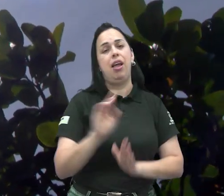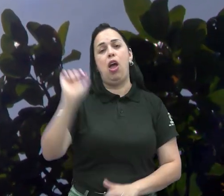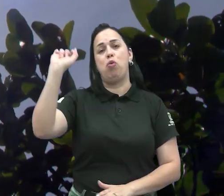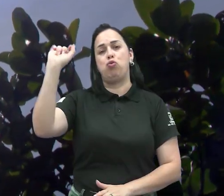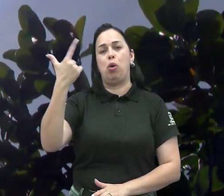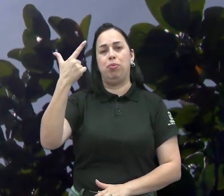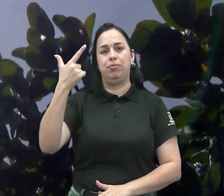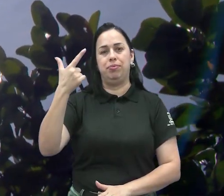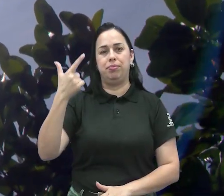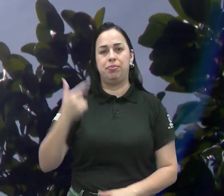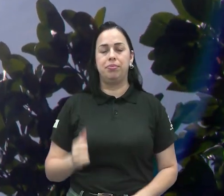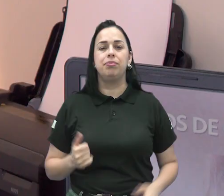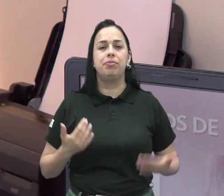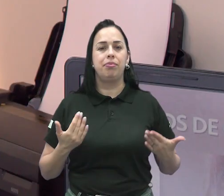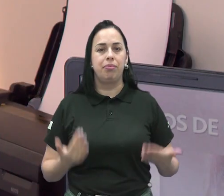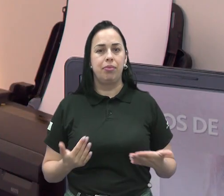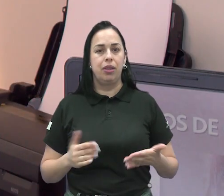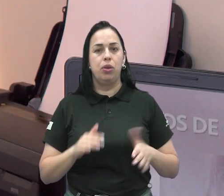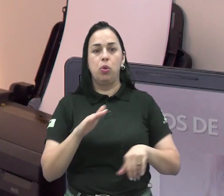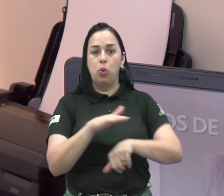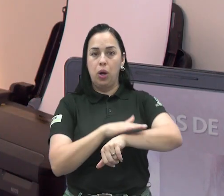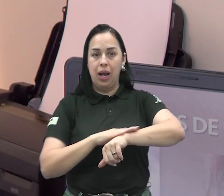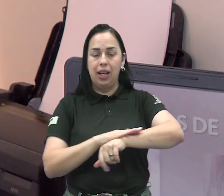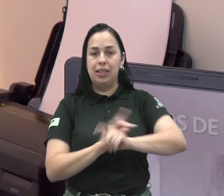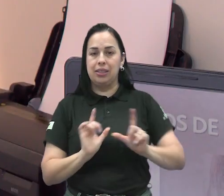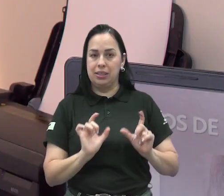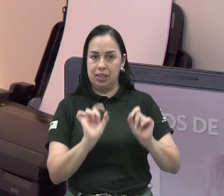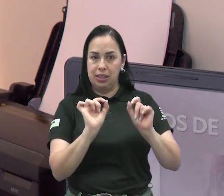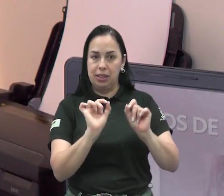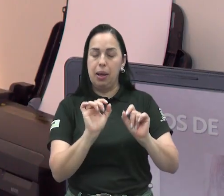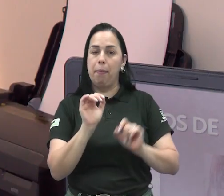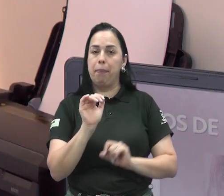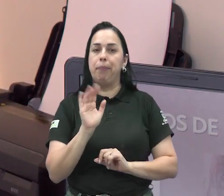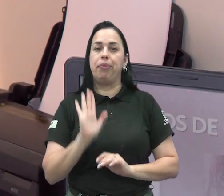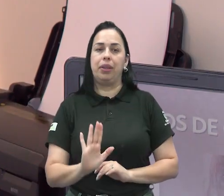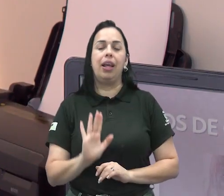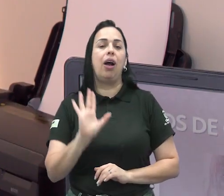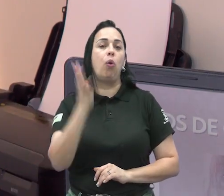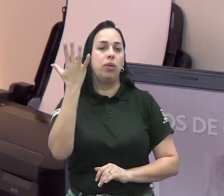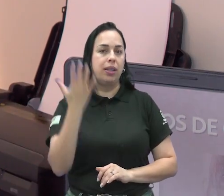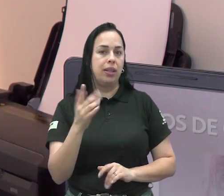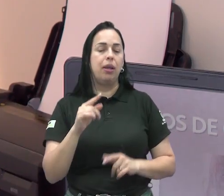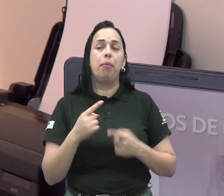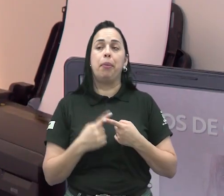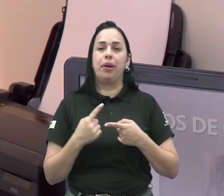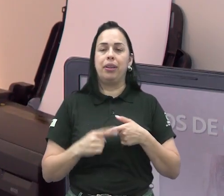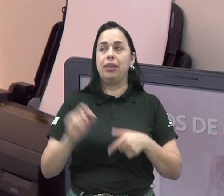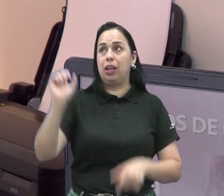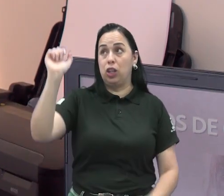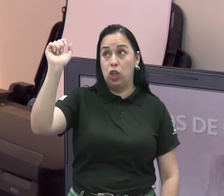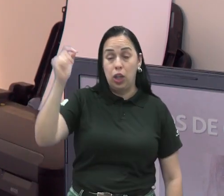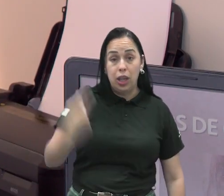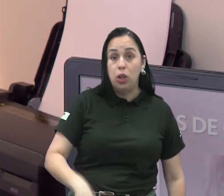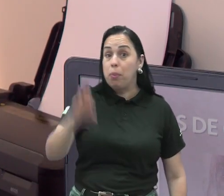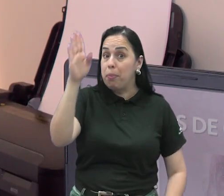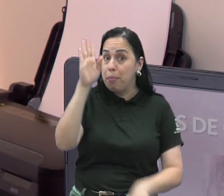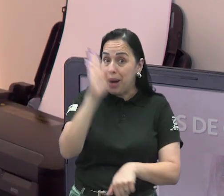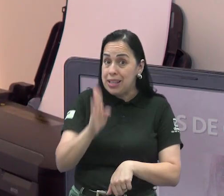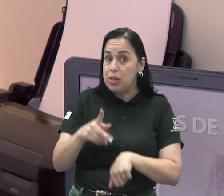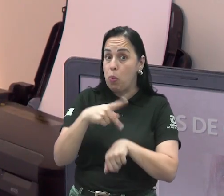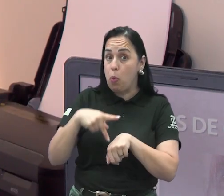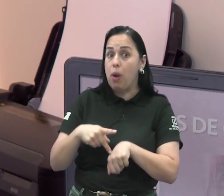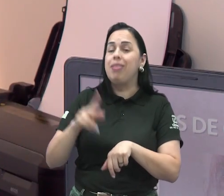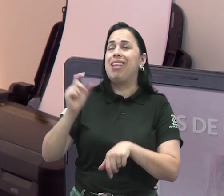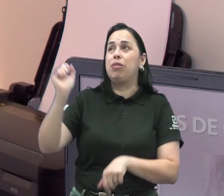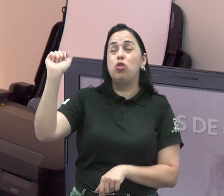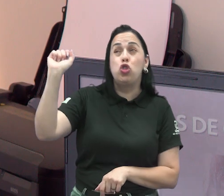expressivo é o sol. O câncer de pele ele é o mais comum no Brasil por alguns motivos. Nós temos uma alta incidência de sol aqui no nosso país,